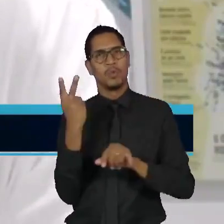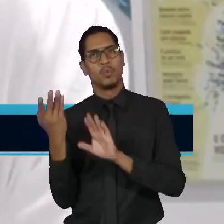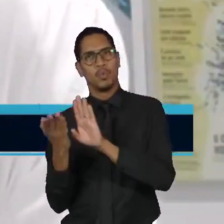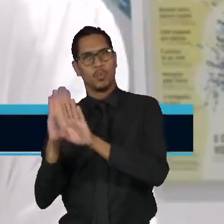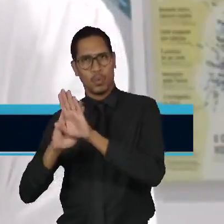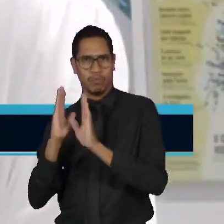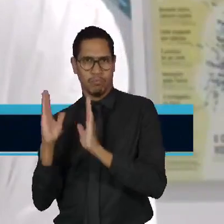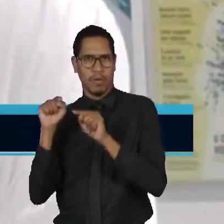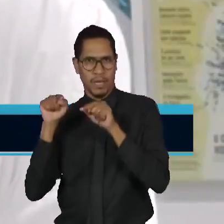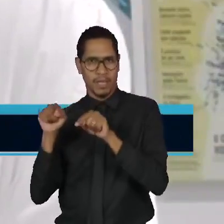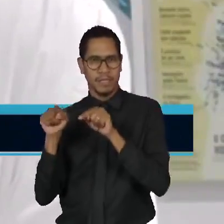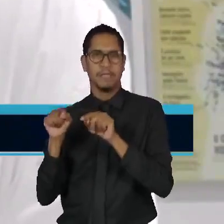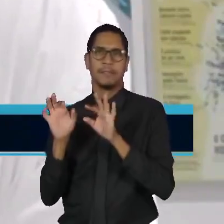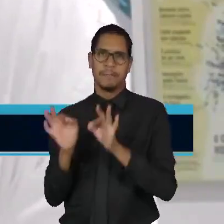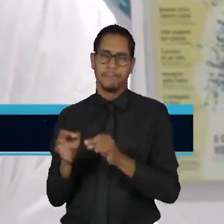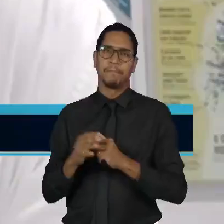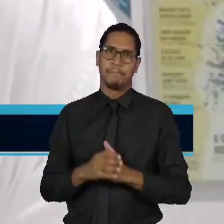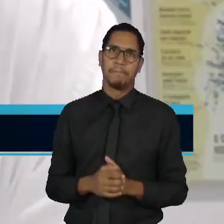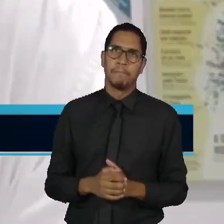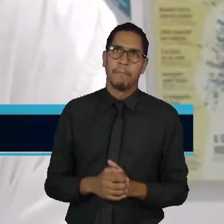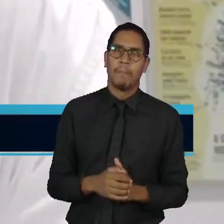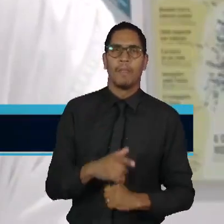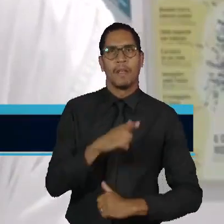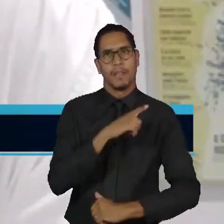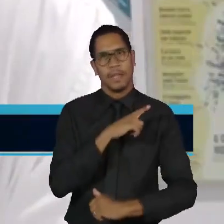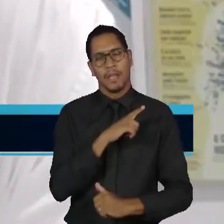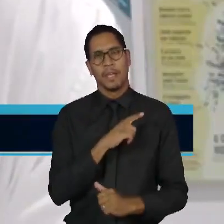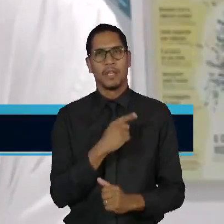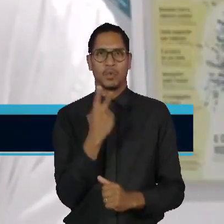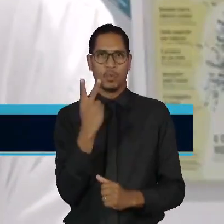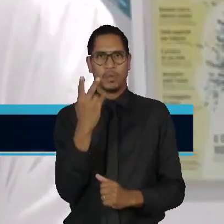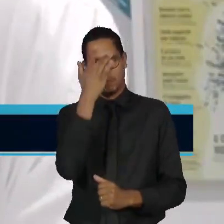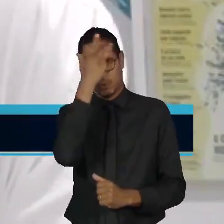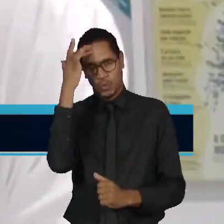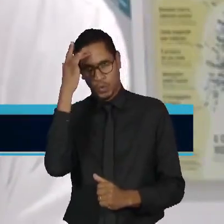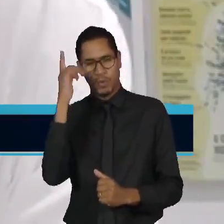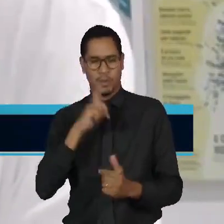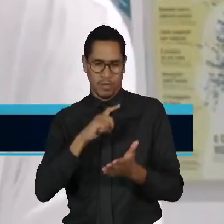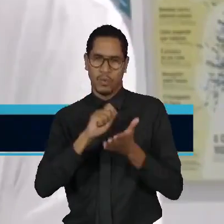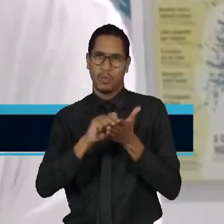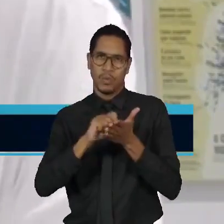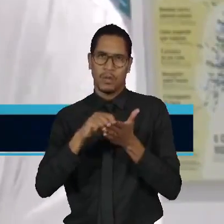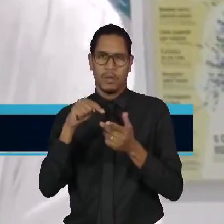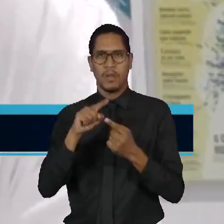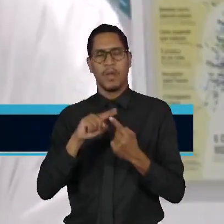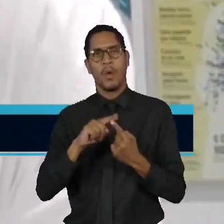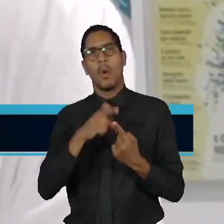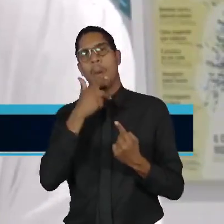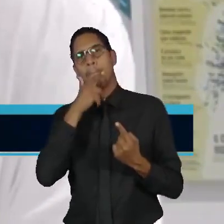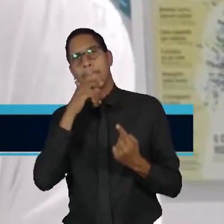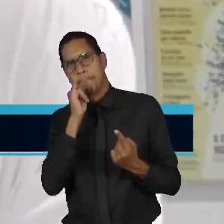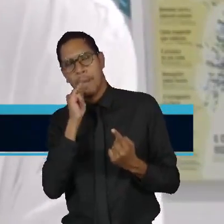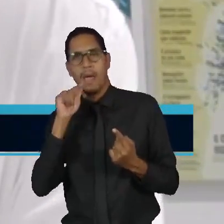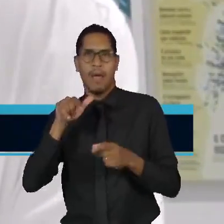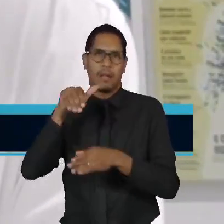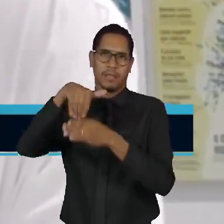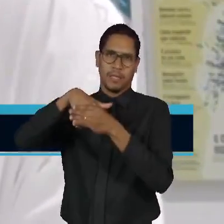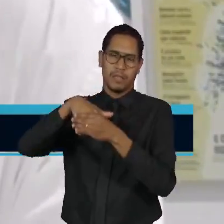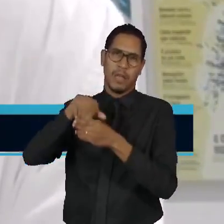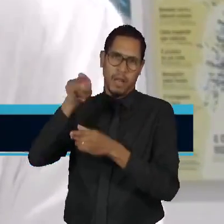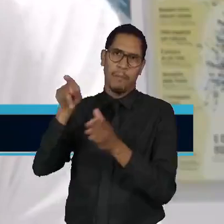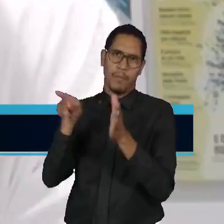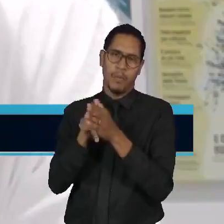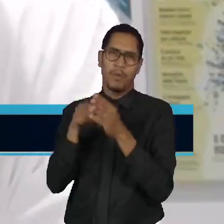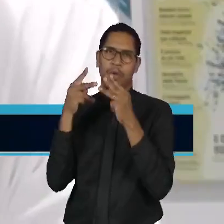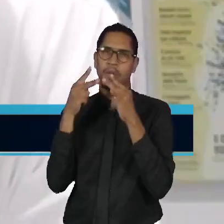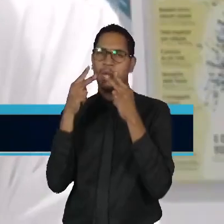coletivo indígena. São 2 os personagens, um pai e uma filha. O pai é candidato indígena a deputado federal, a